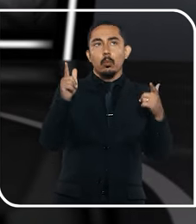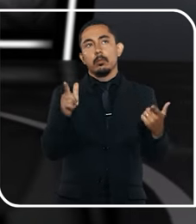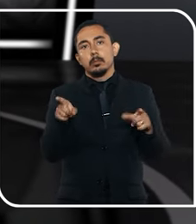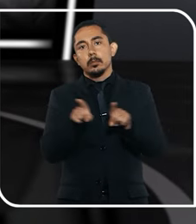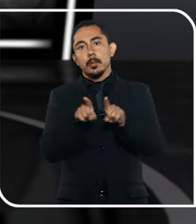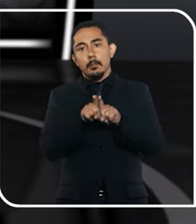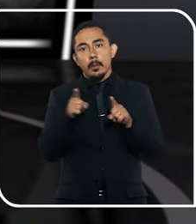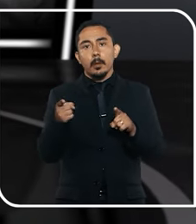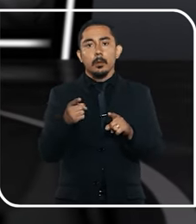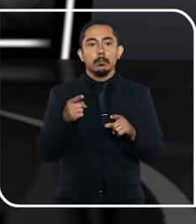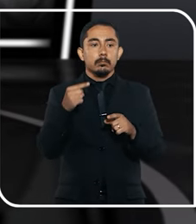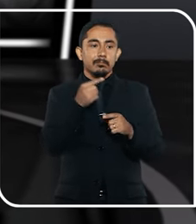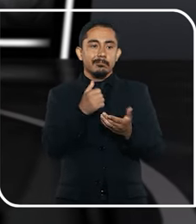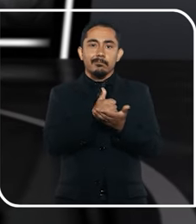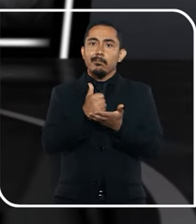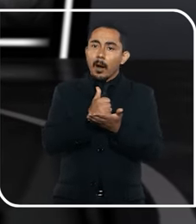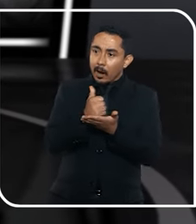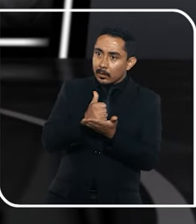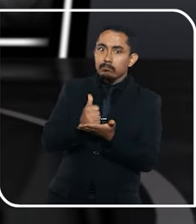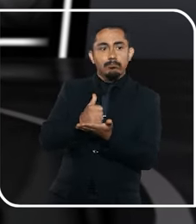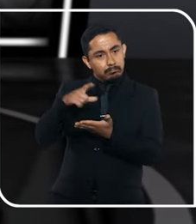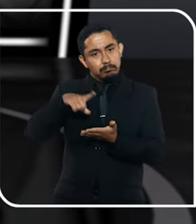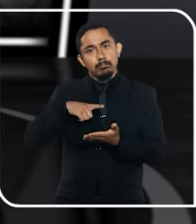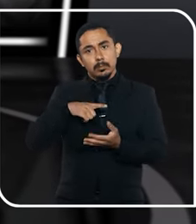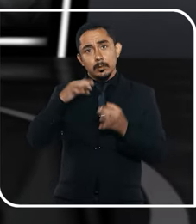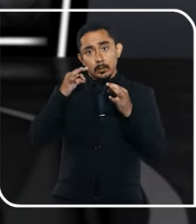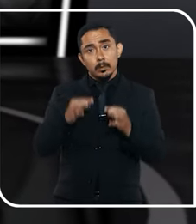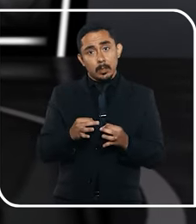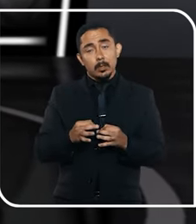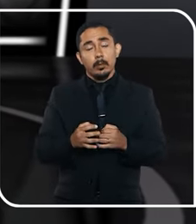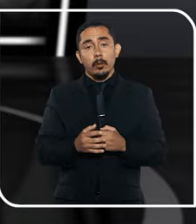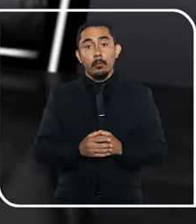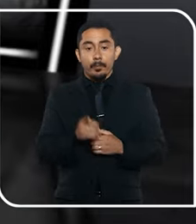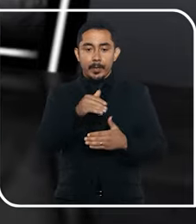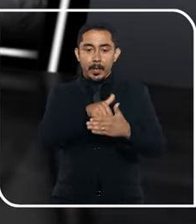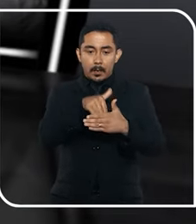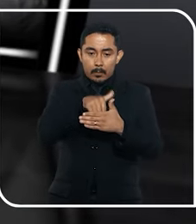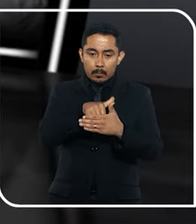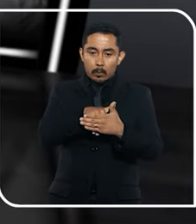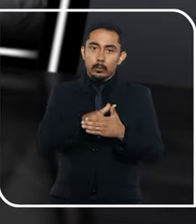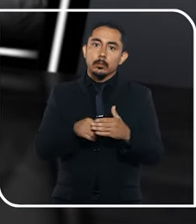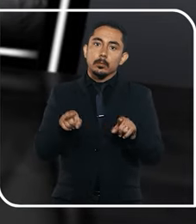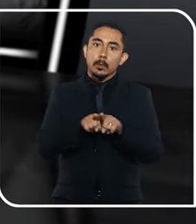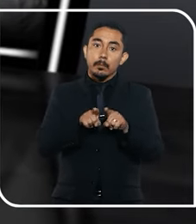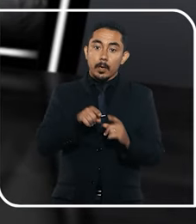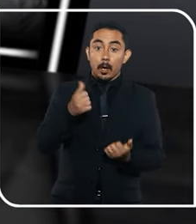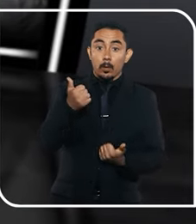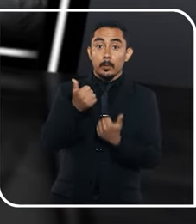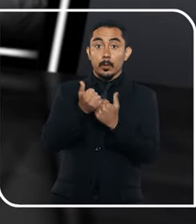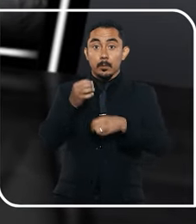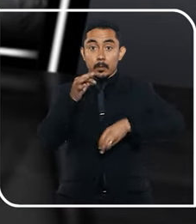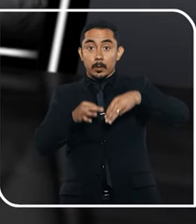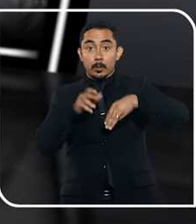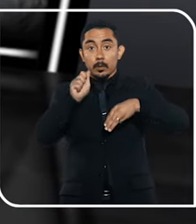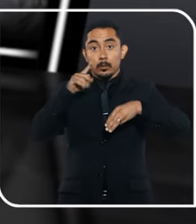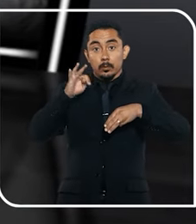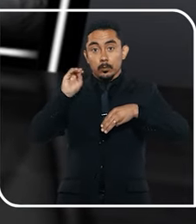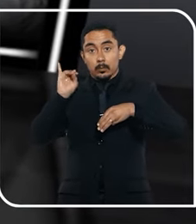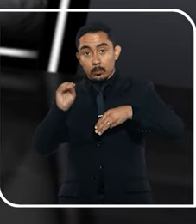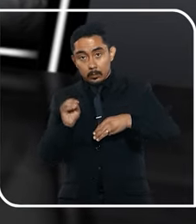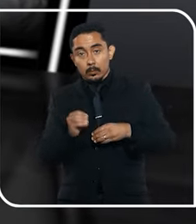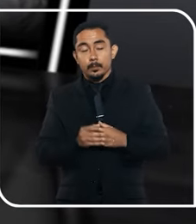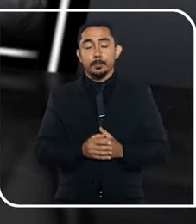países, utilizou doutrina, está muito bem fundamentado o voto. Ele foi acompanhado pelo ministro Antônio